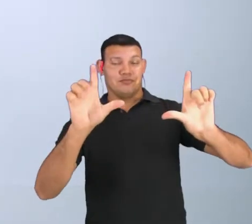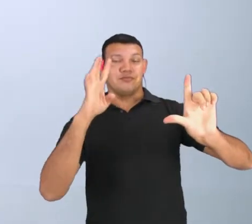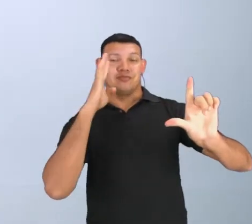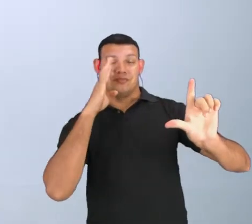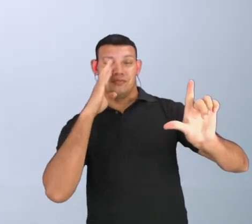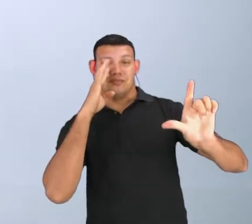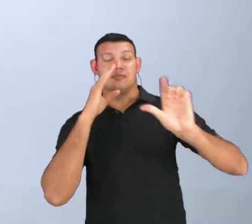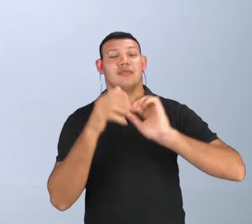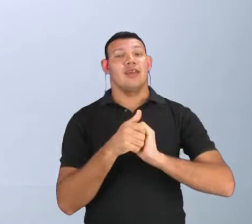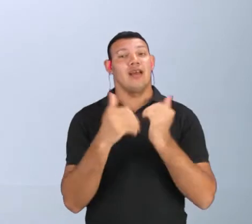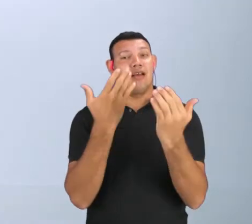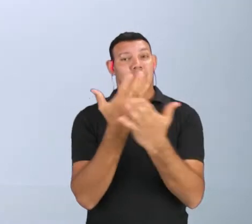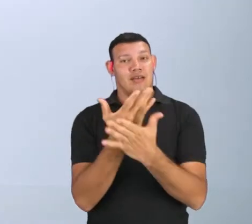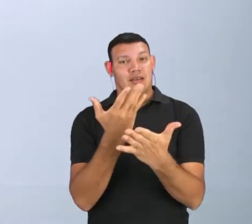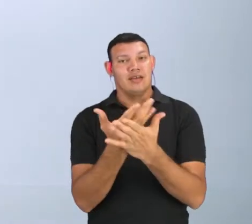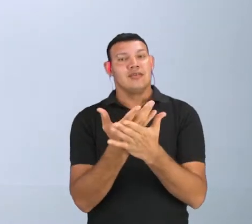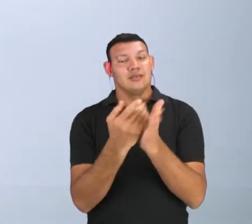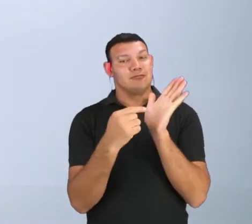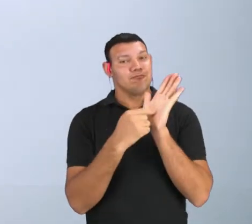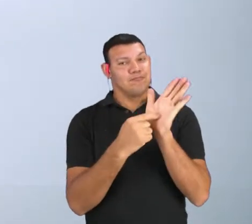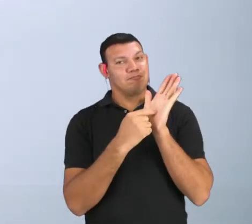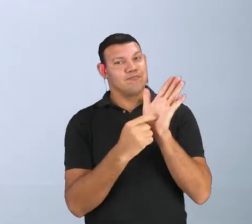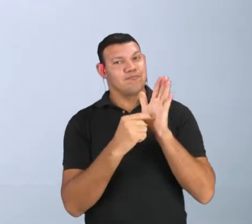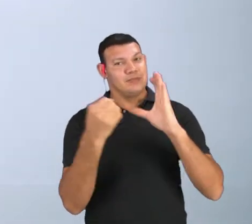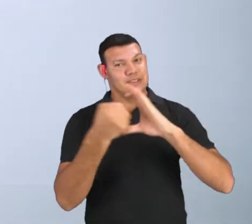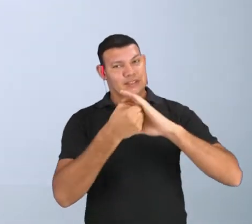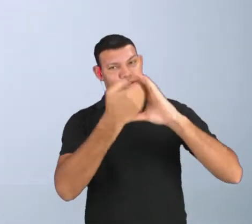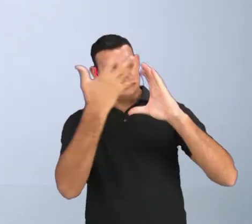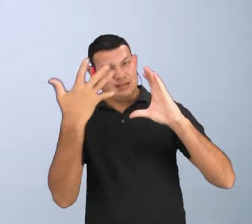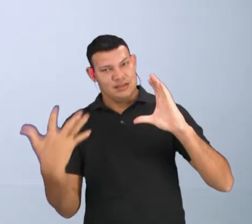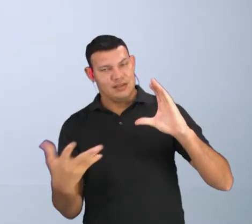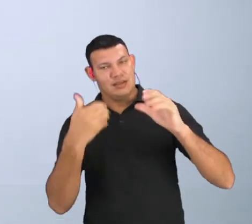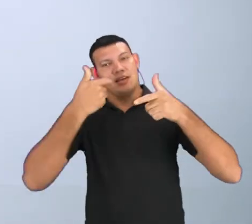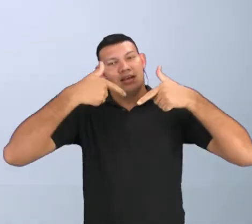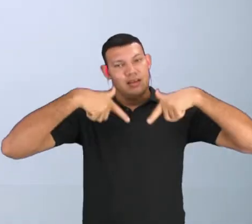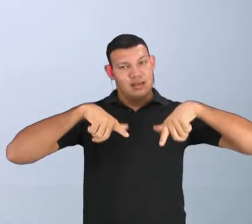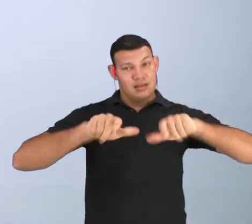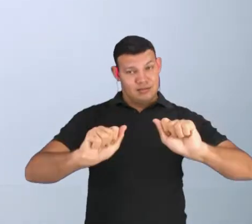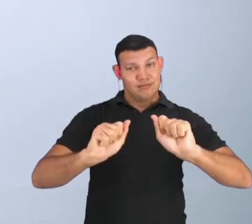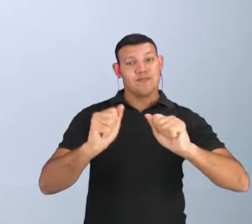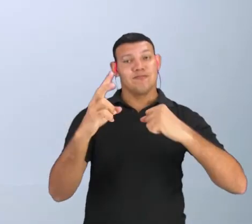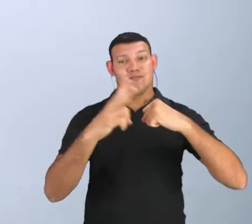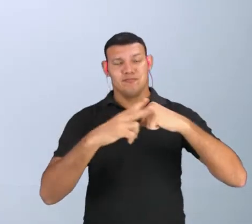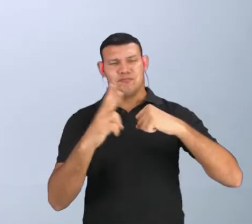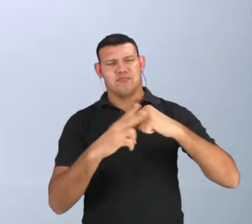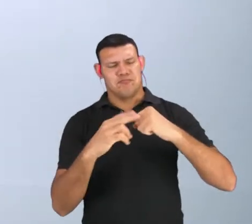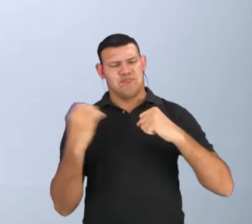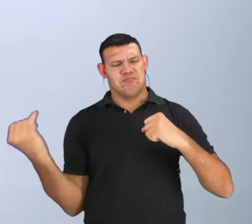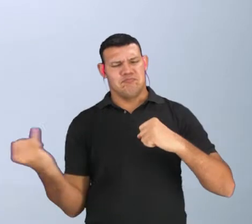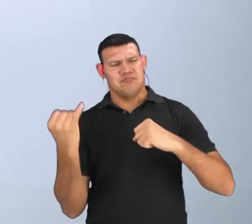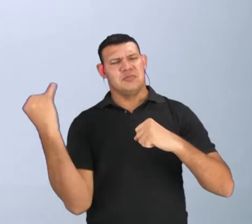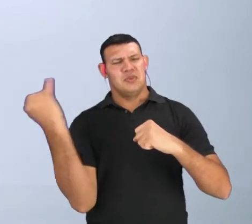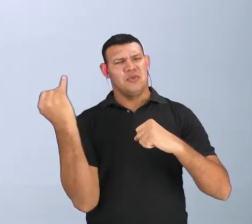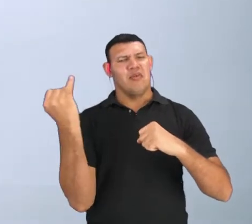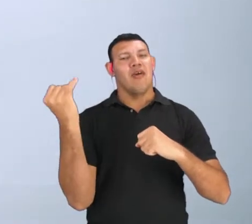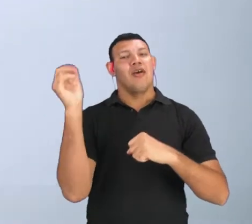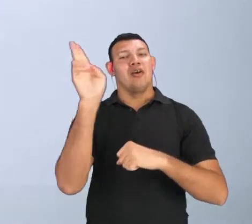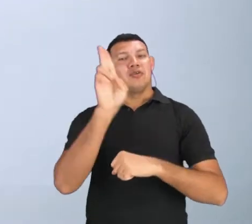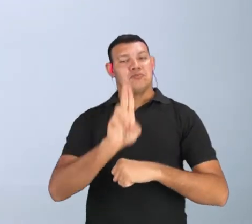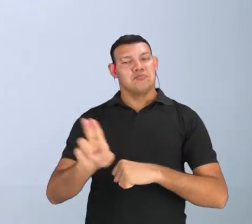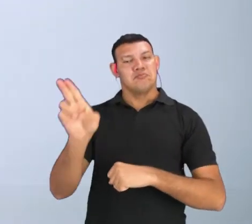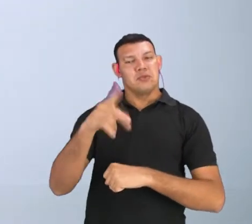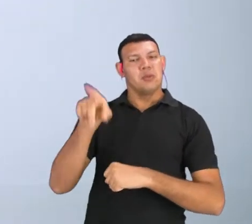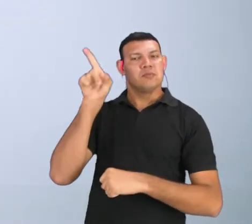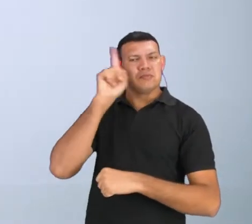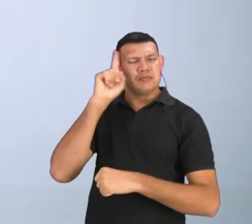aula nós vamos abordar as características da linguagem verbal. Fundamental, e a gente usa ela todos os dias, só que hoje nós vamos